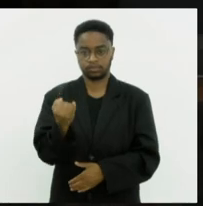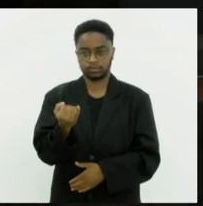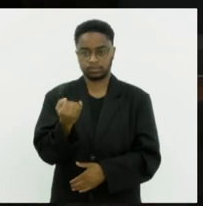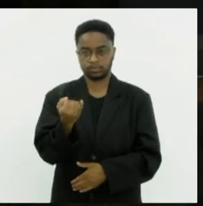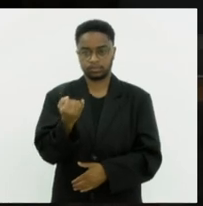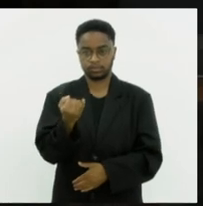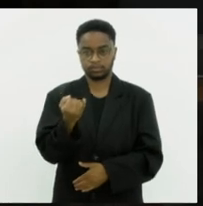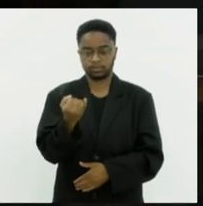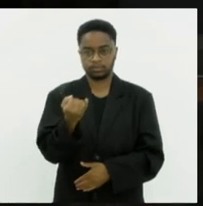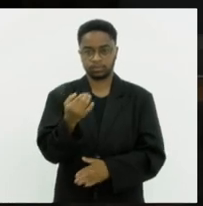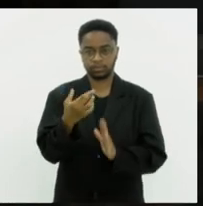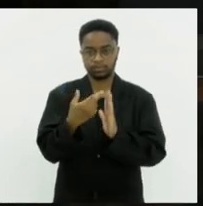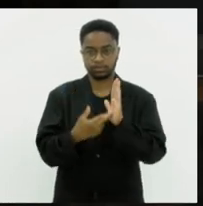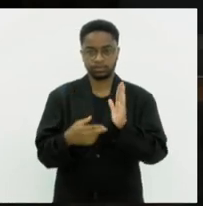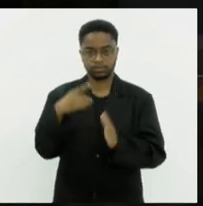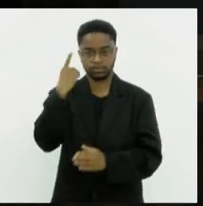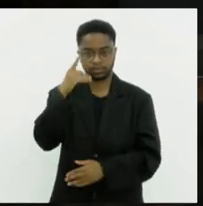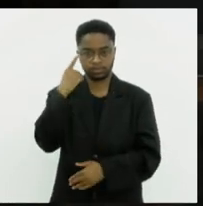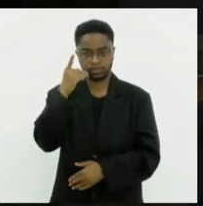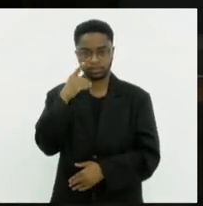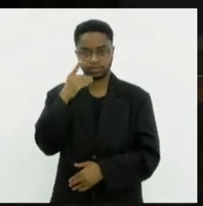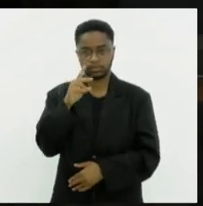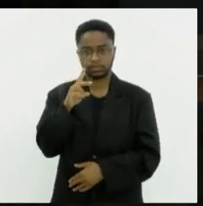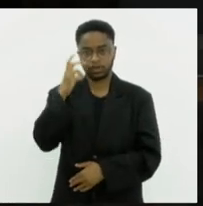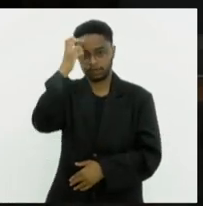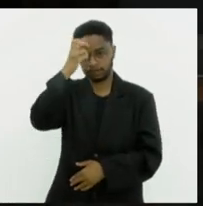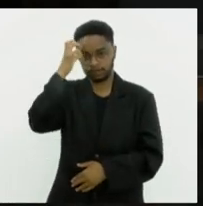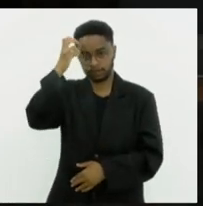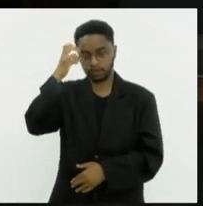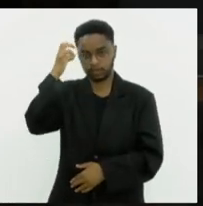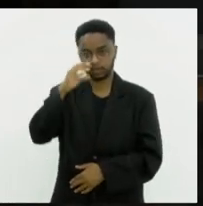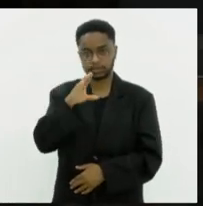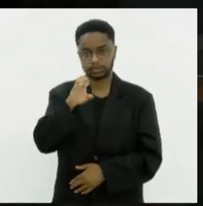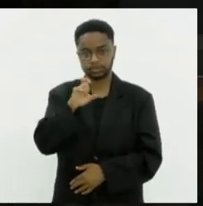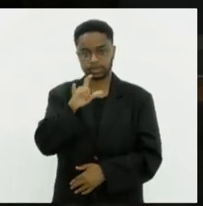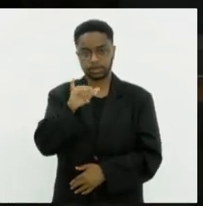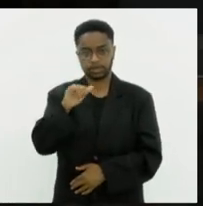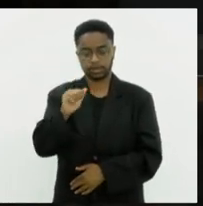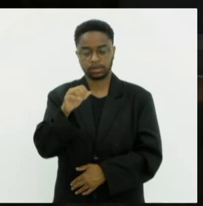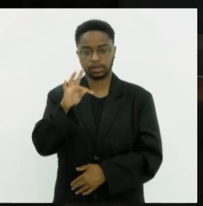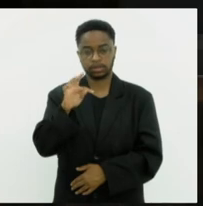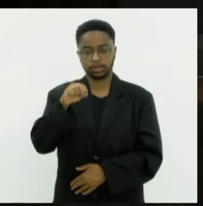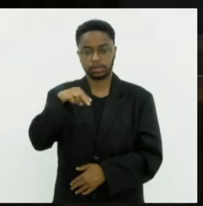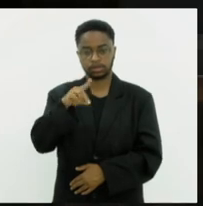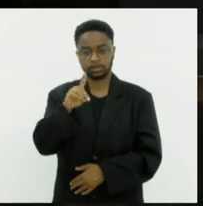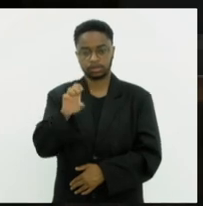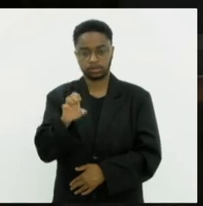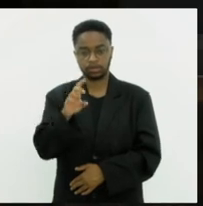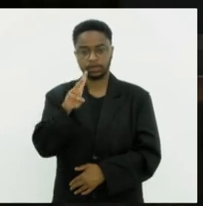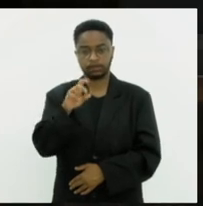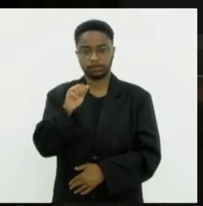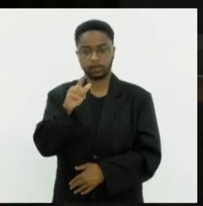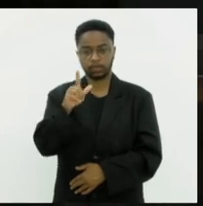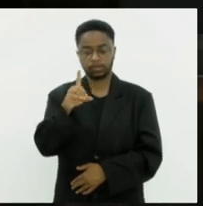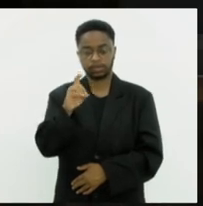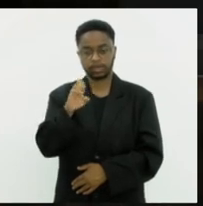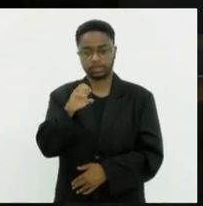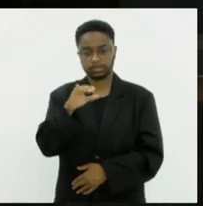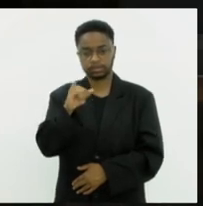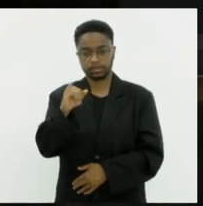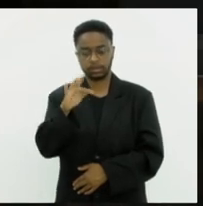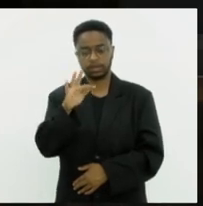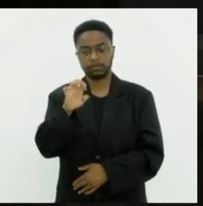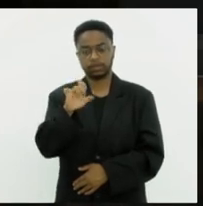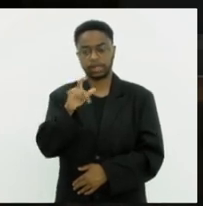Justiça. Relatores, deputados Verônica Lima, Célia Jordão, Tande Vieira, Valdeci da Saúde, Felipe